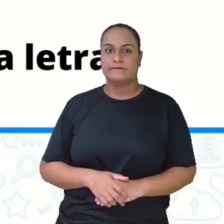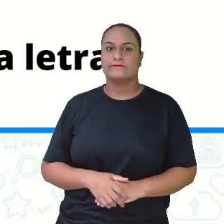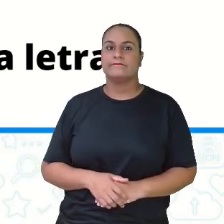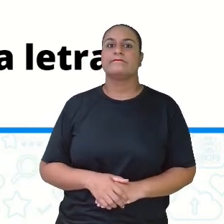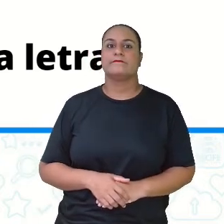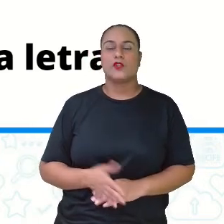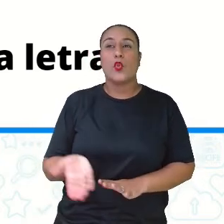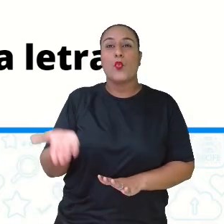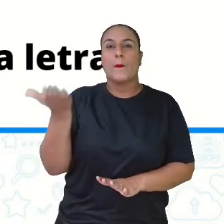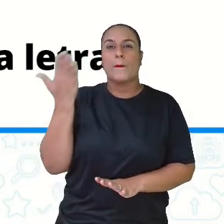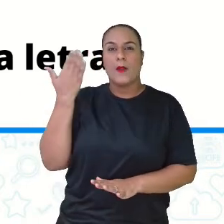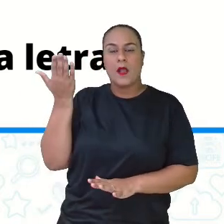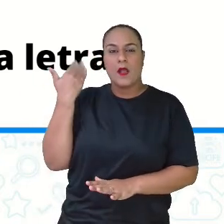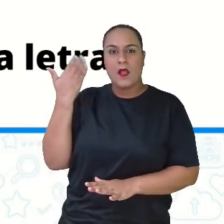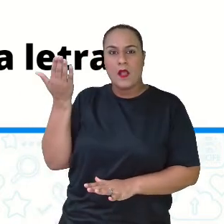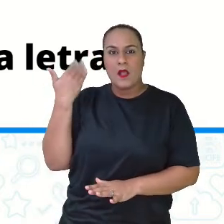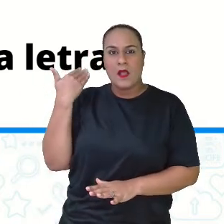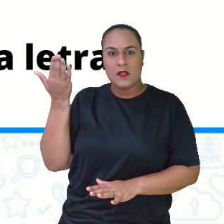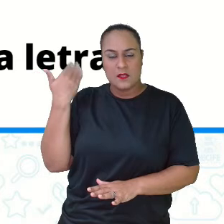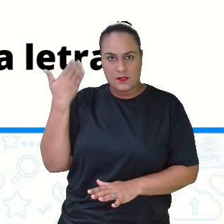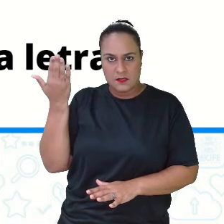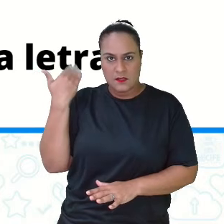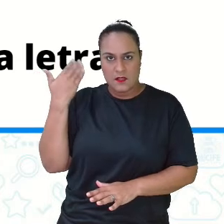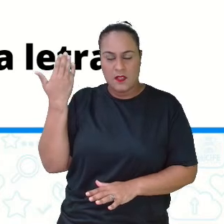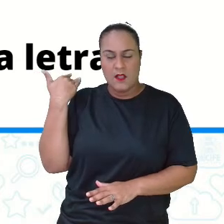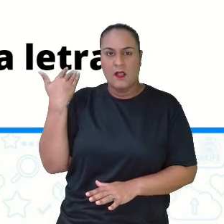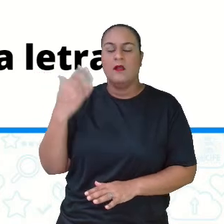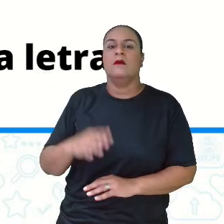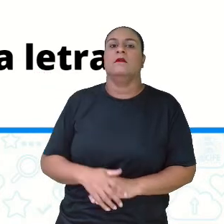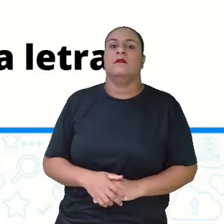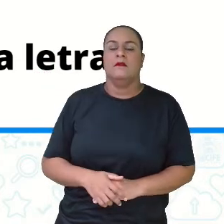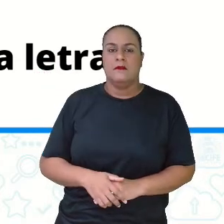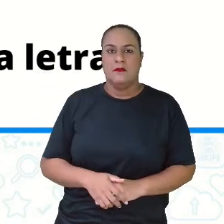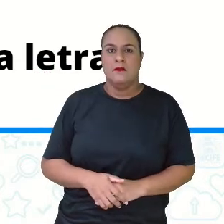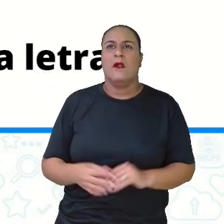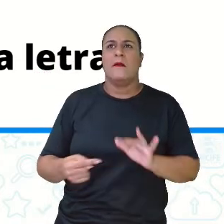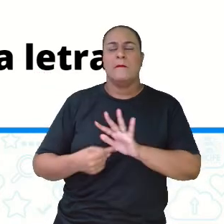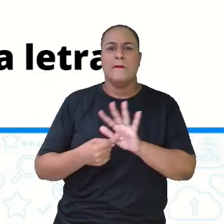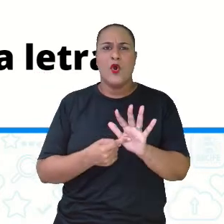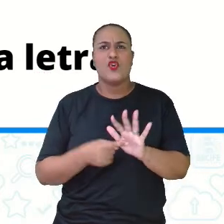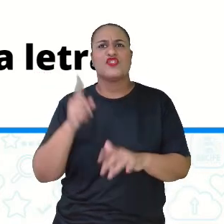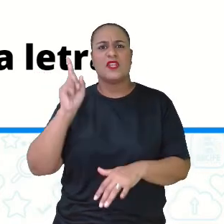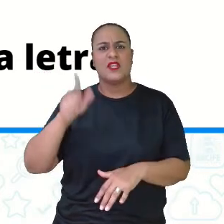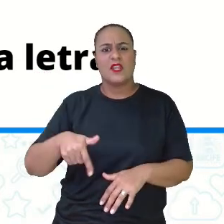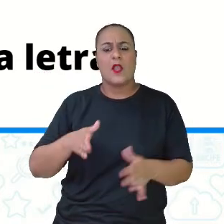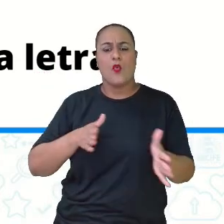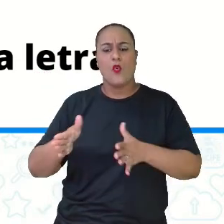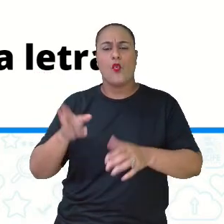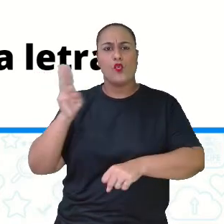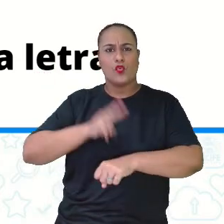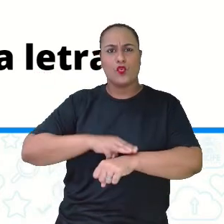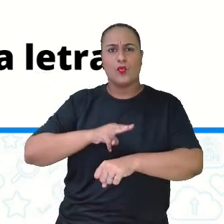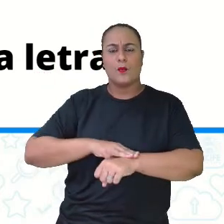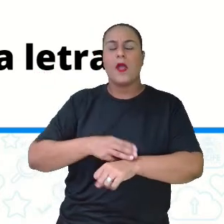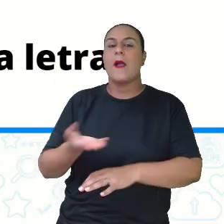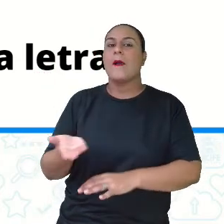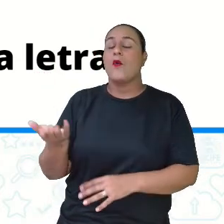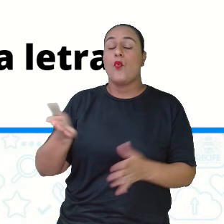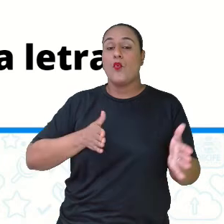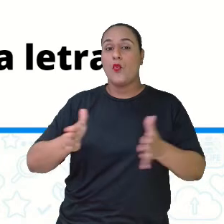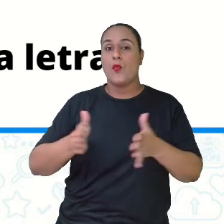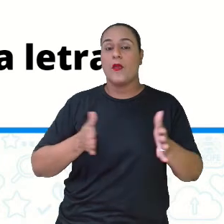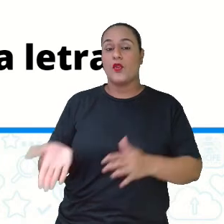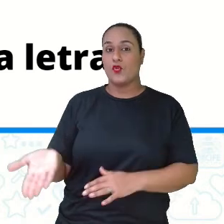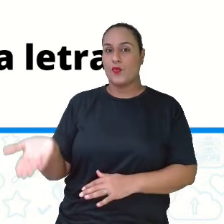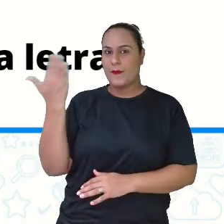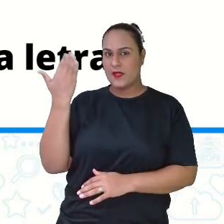pretérito perfeito, pretérito é passado, do indicativo, que é uma coisa que está acontecendo, está sendo dita agora,